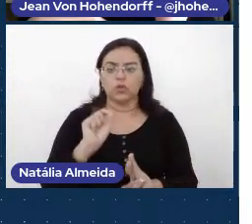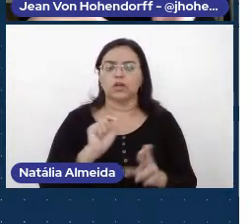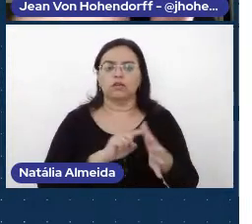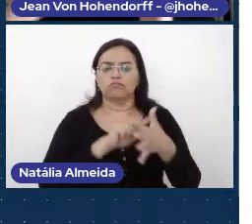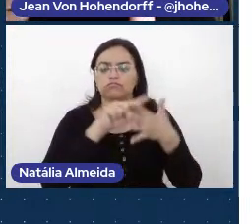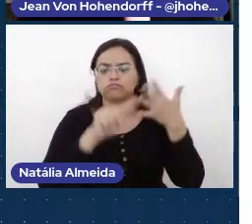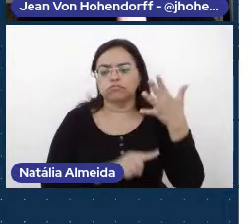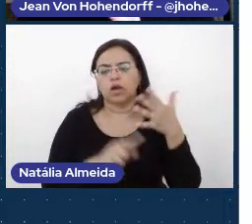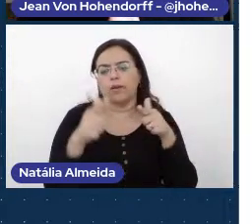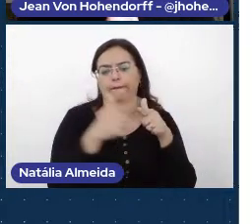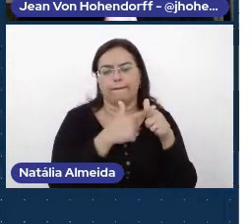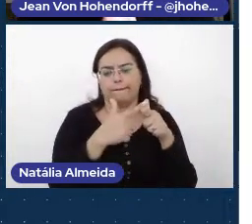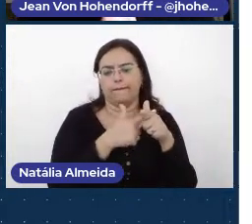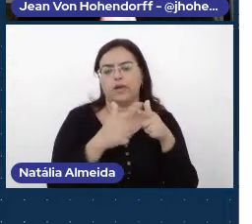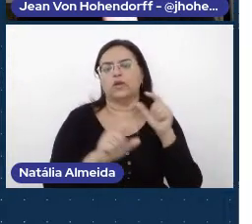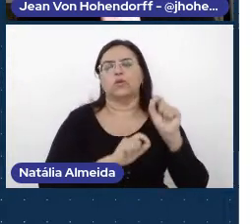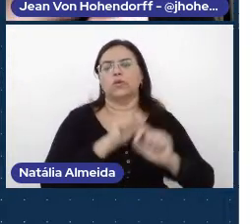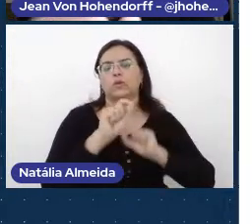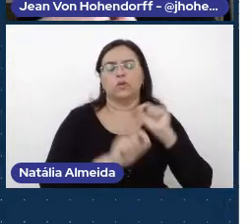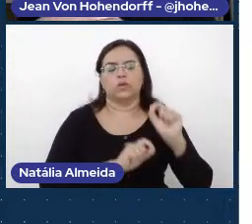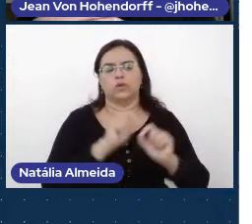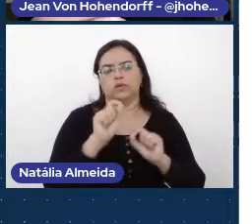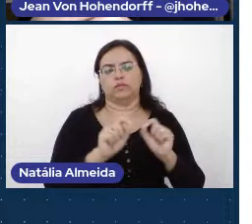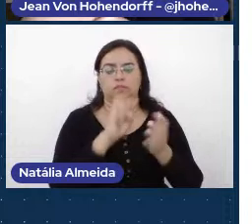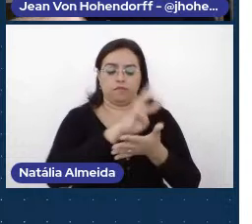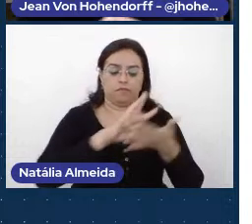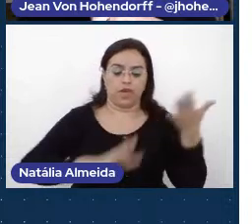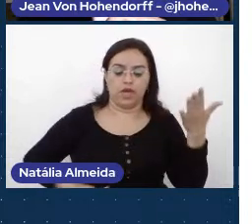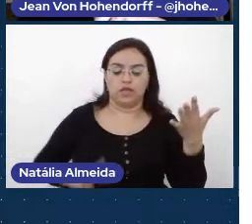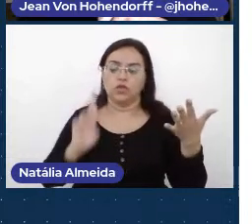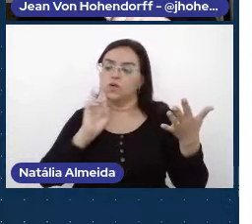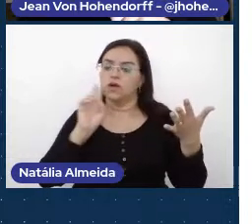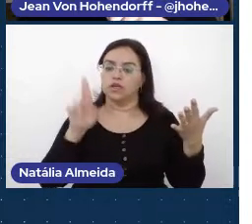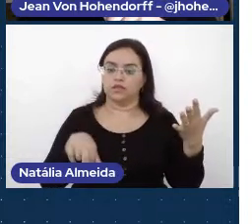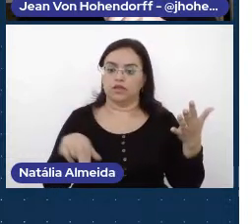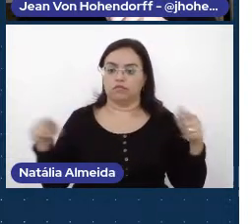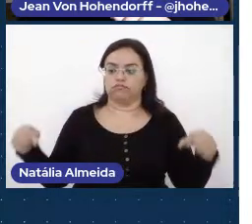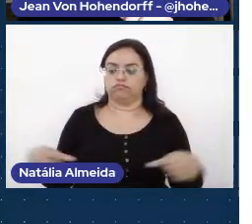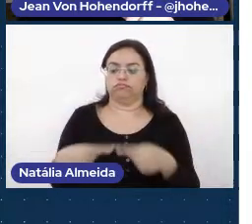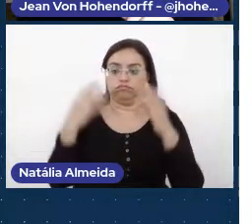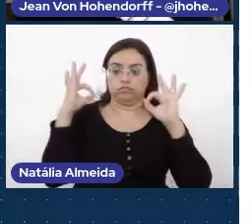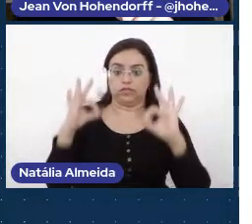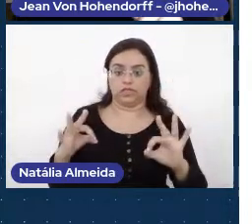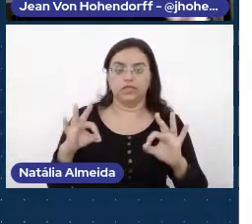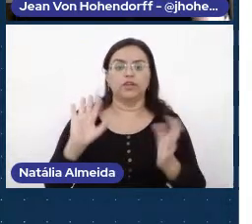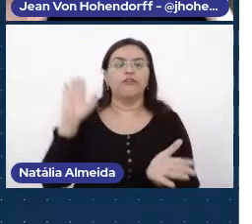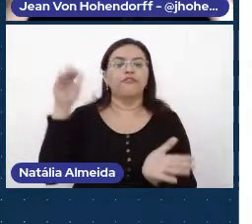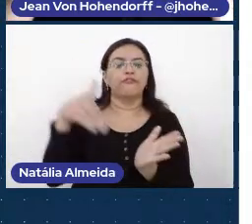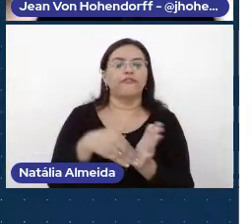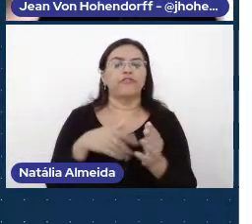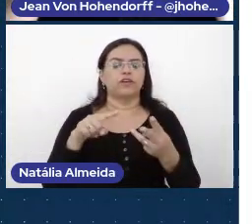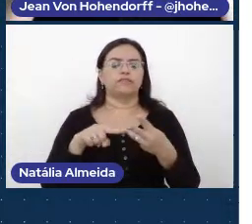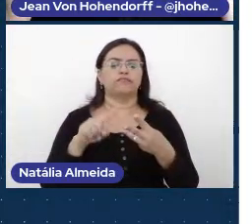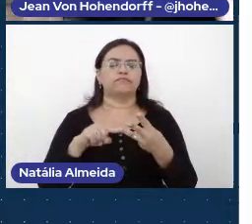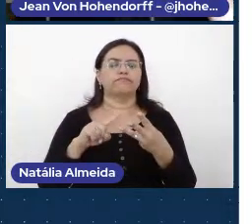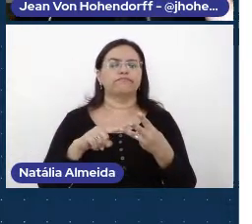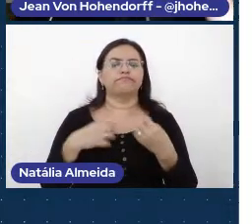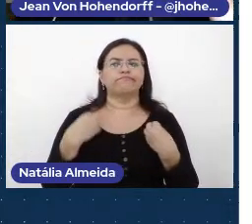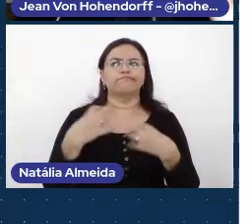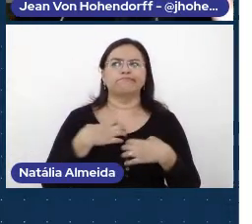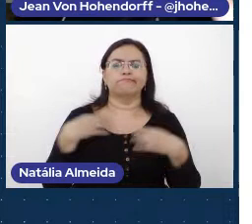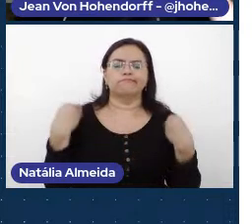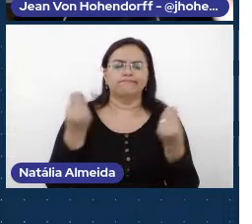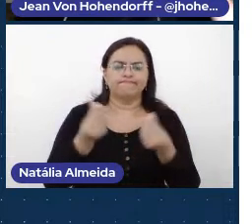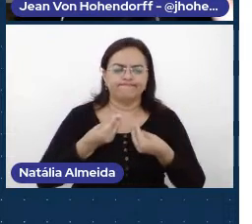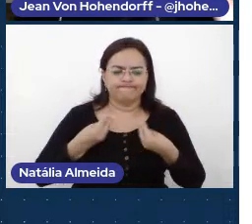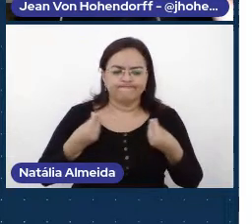pesquisa, então, entre problema, método, resultados e aplicabilidade prática. E, por fim, sensibilidade, que é uma coisa